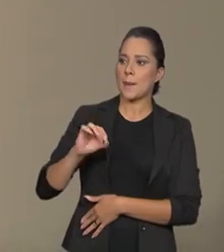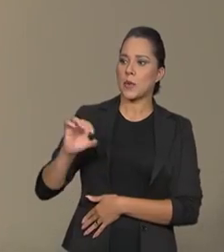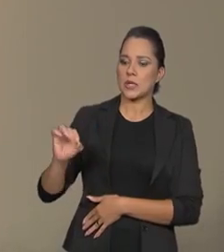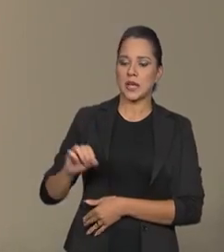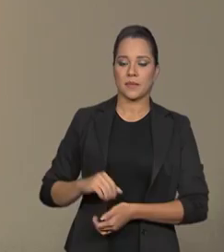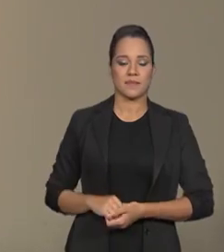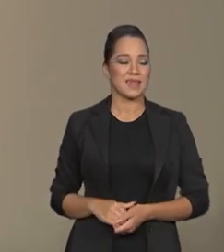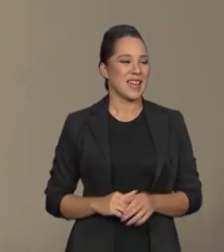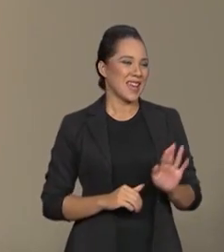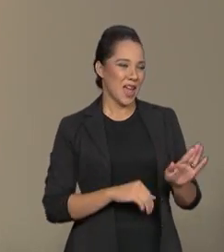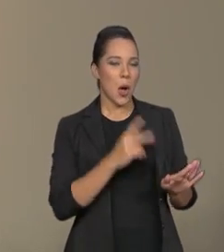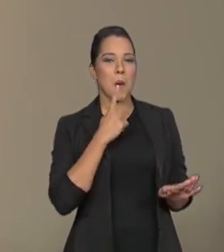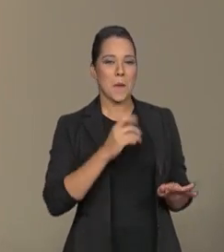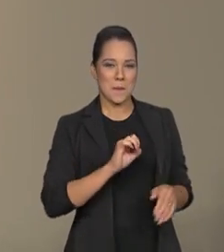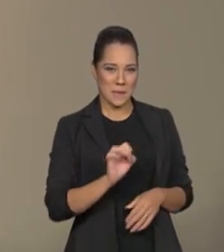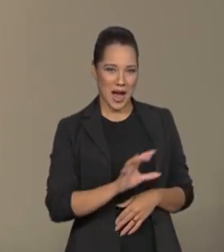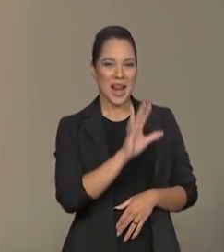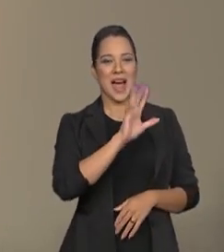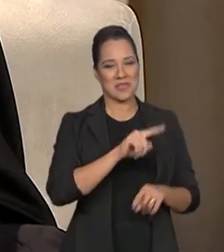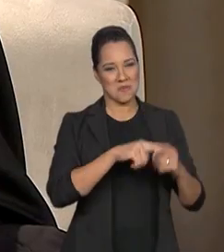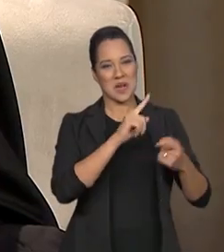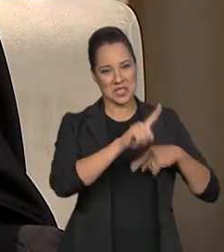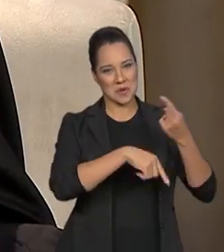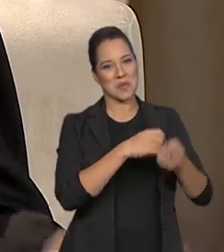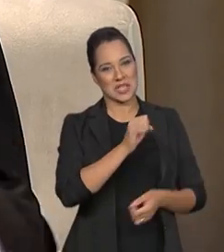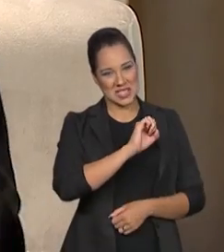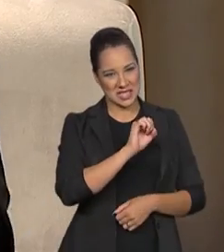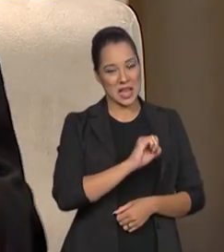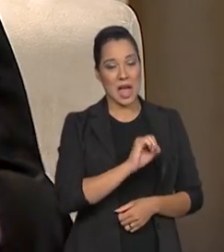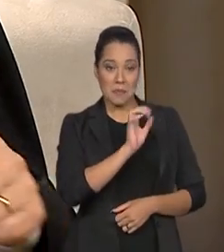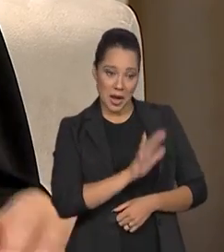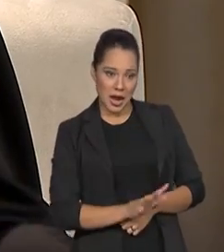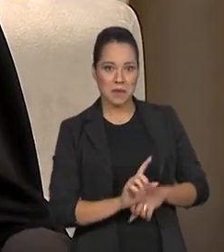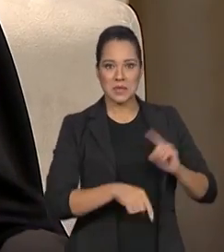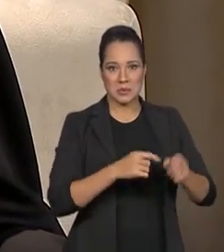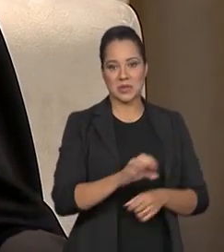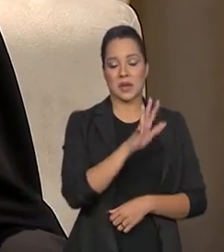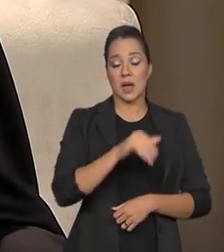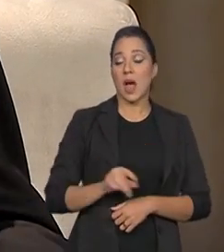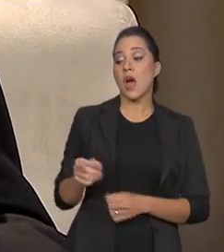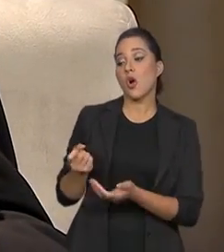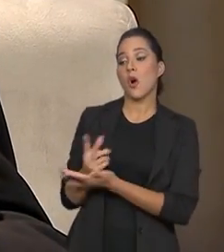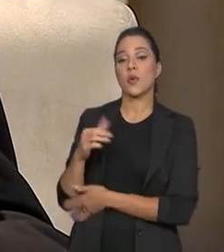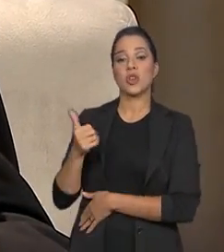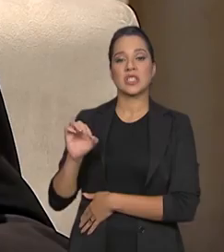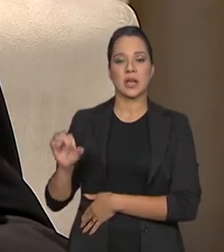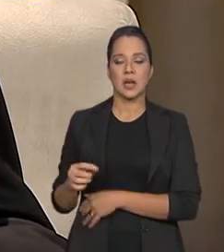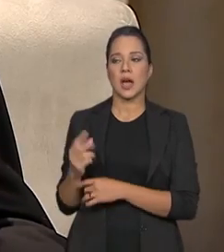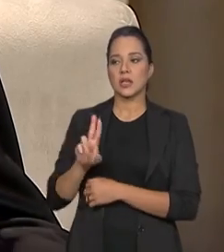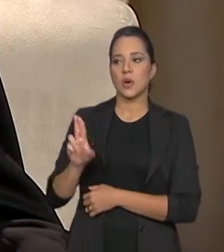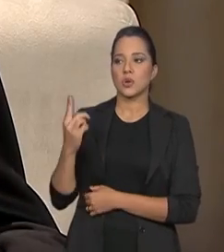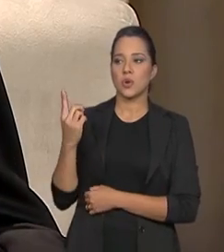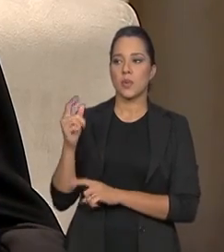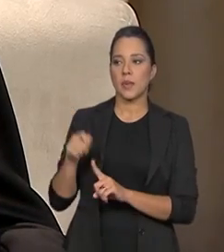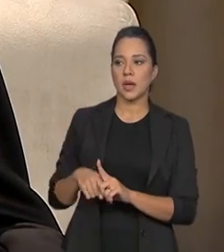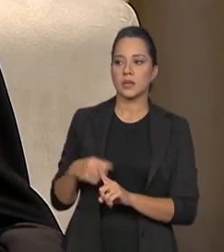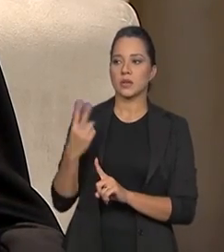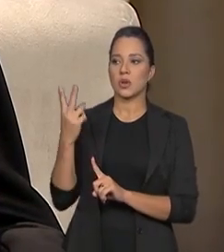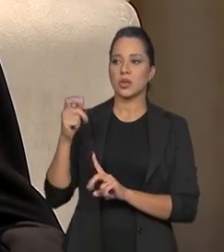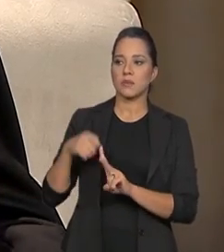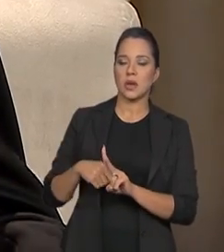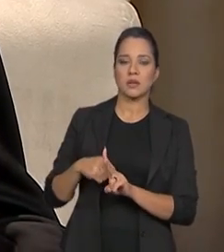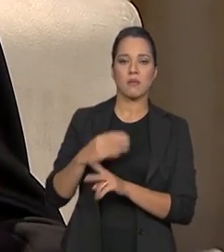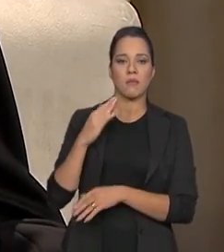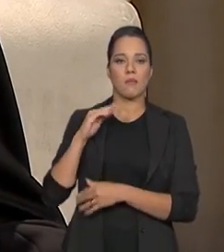por exemplo aquele famoso ditado é o barato que sai caro então você compra aquele de 100 você usa um dois meses aí ele estraga